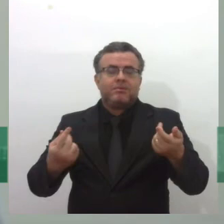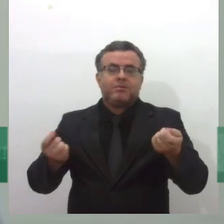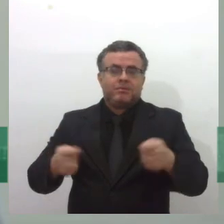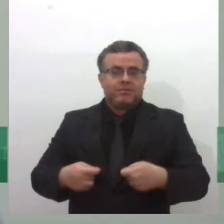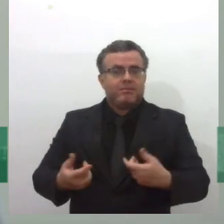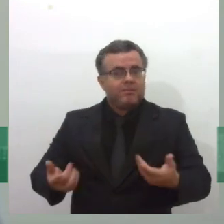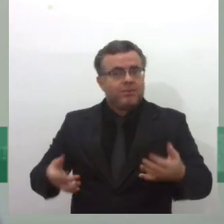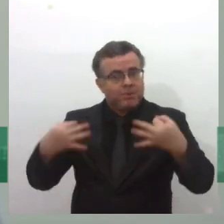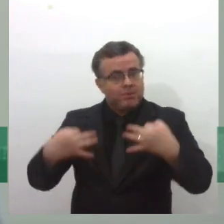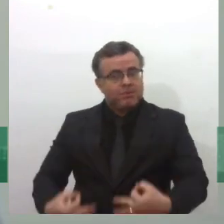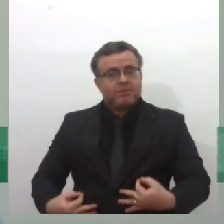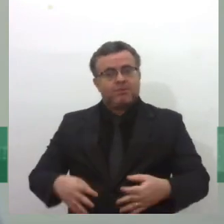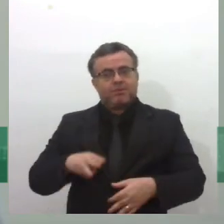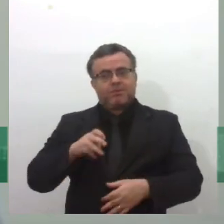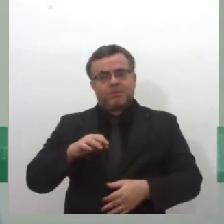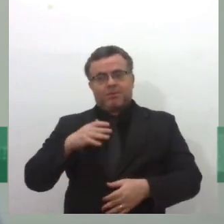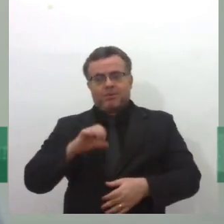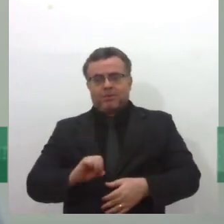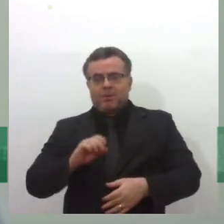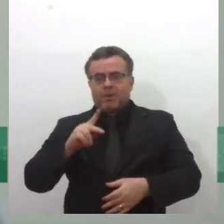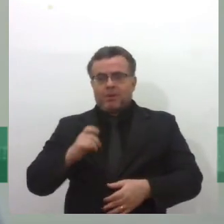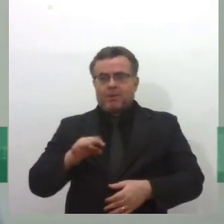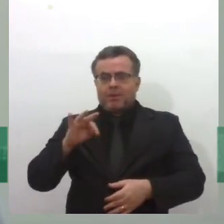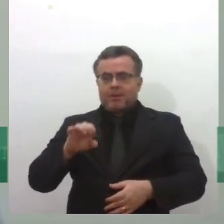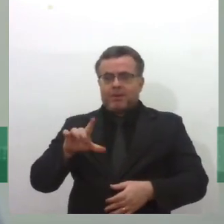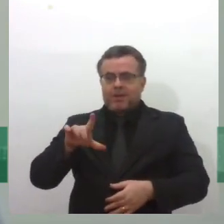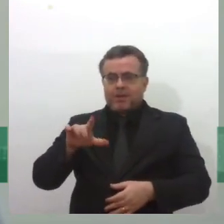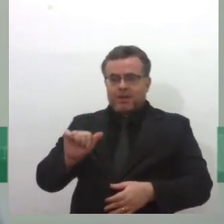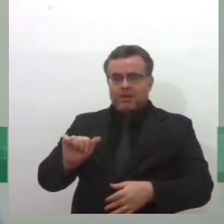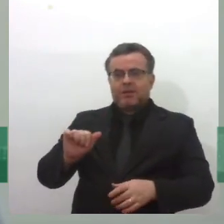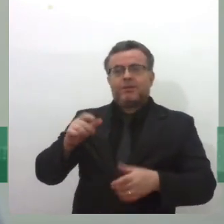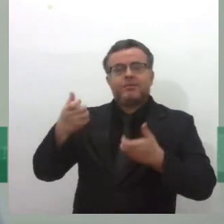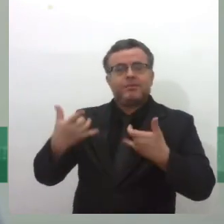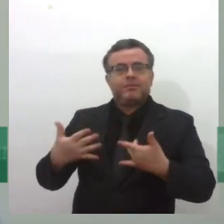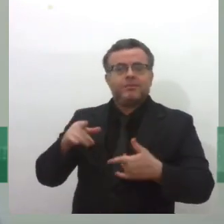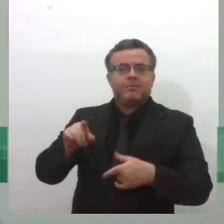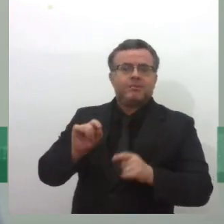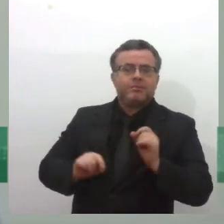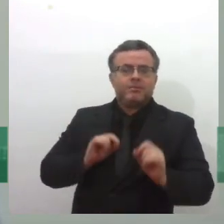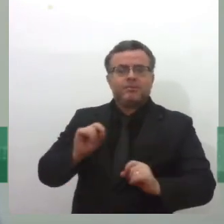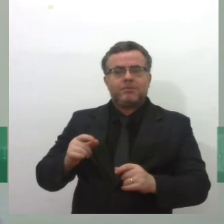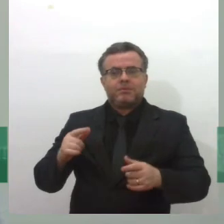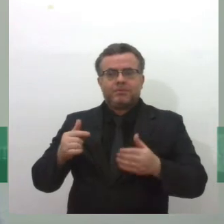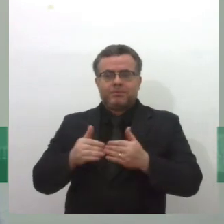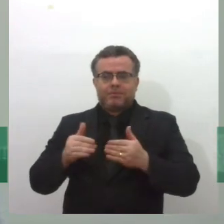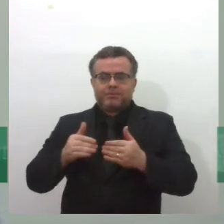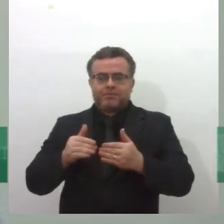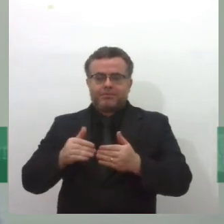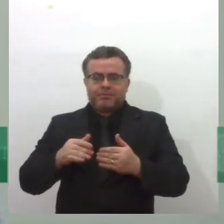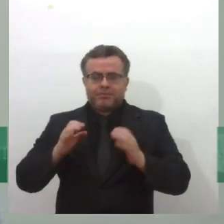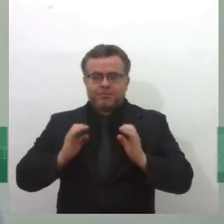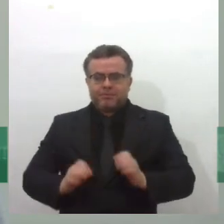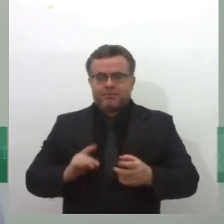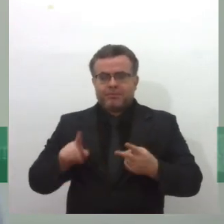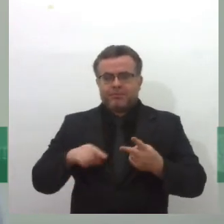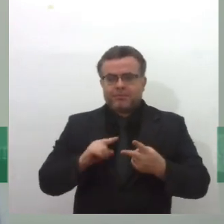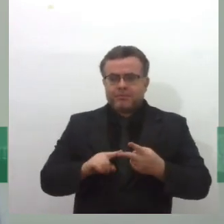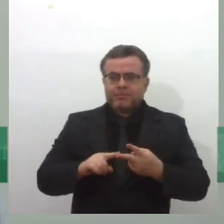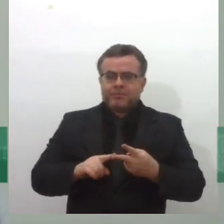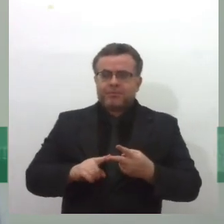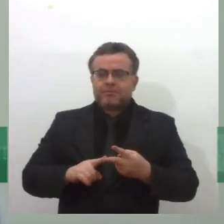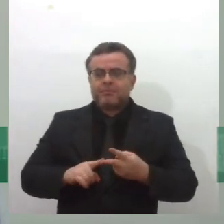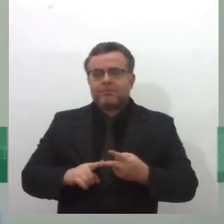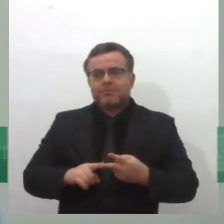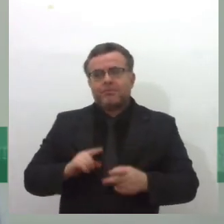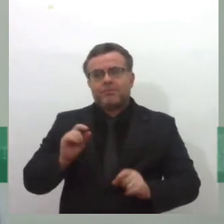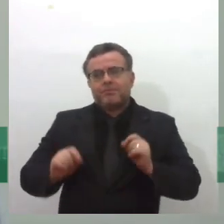Sérgio Cortella, e aí esse debate todo, ele gira em torno de questões éticas, né, de cunho ética. O